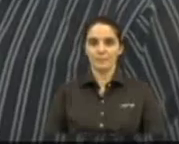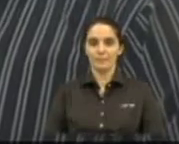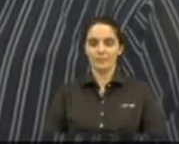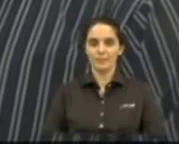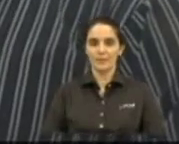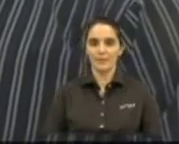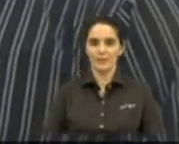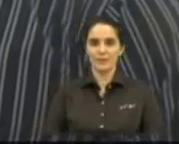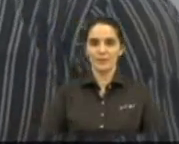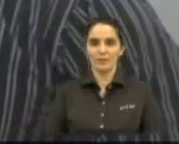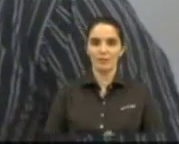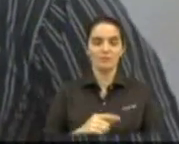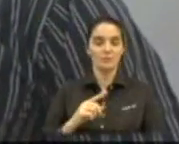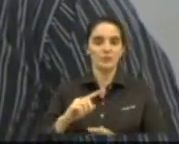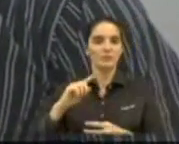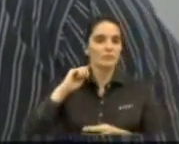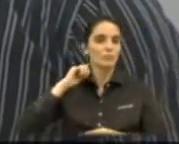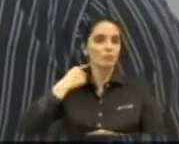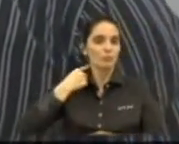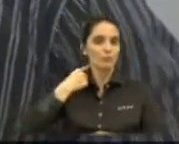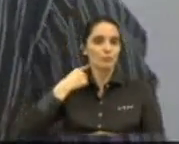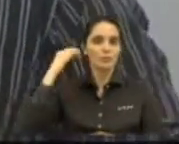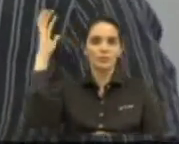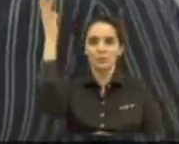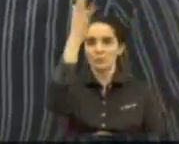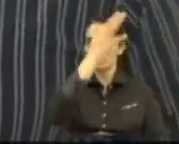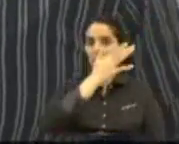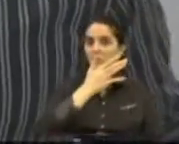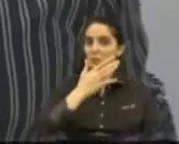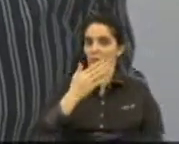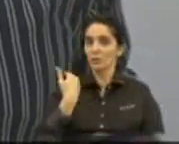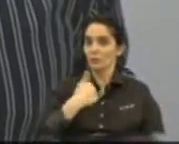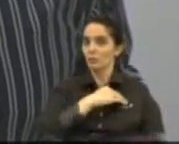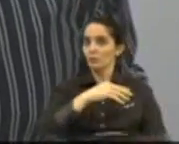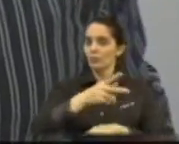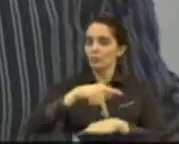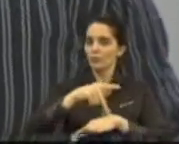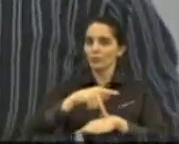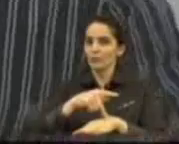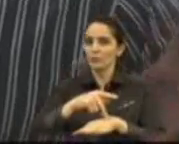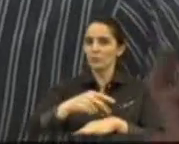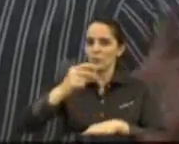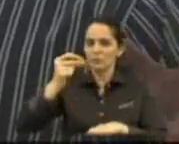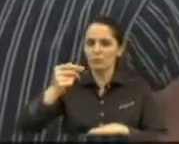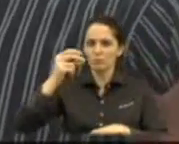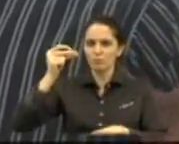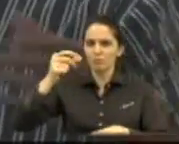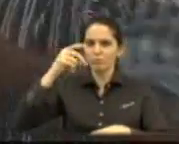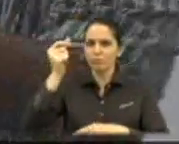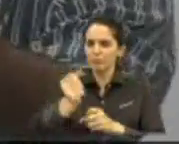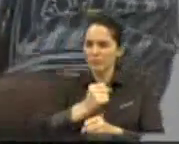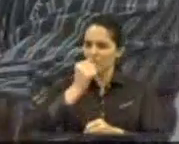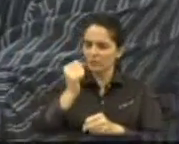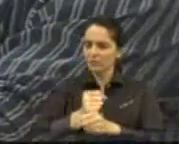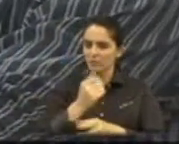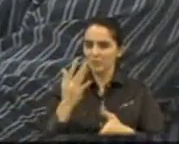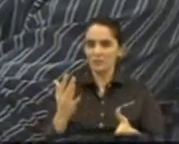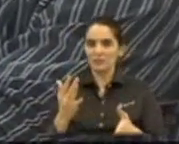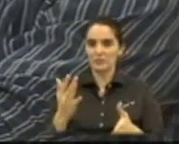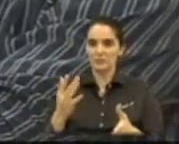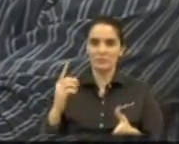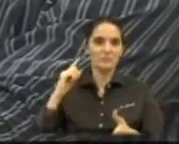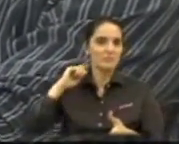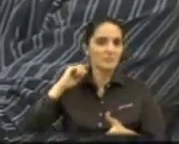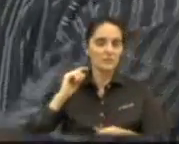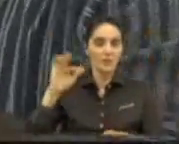do nosso país por centenas de anos. Automaticamente, a mídia mudou de foco. E aí eu diria para os senhores, olha, não precisa dar atenção